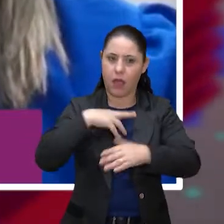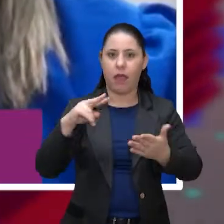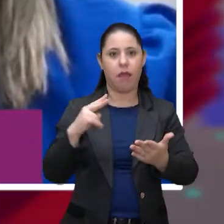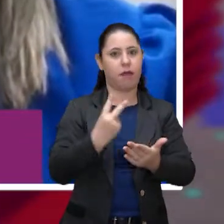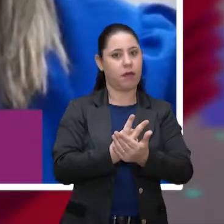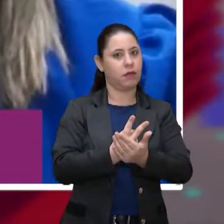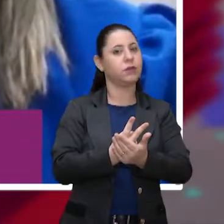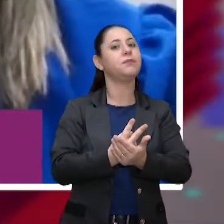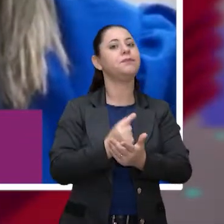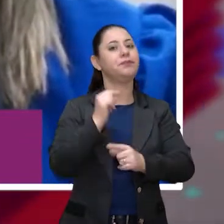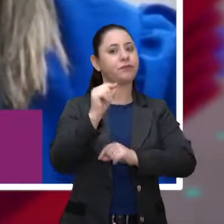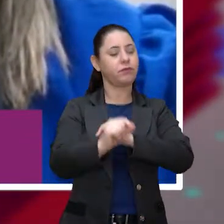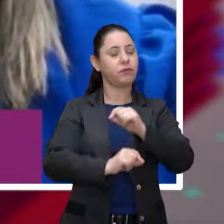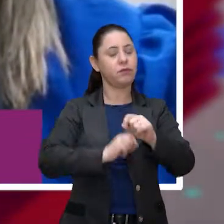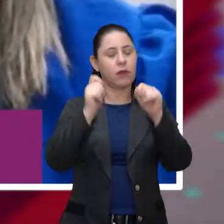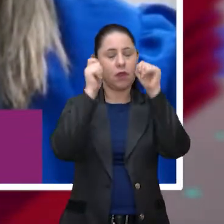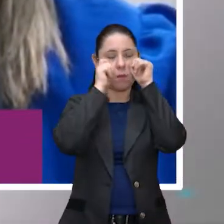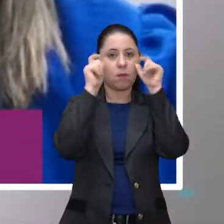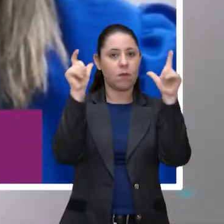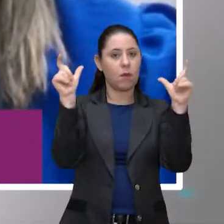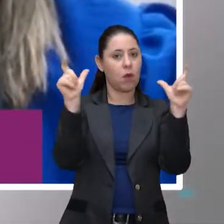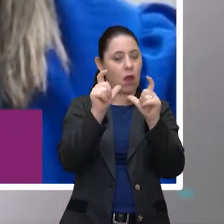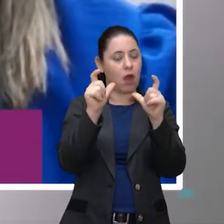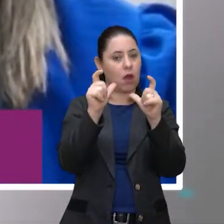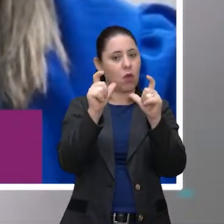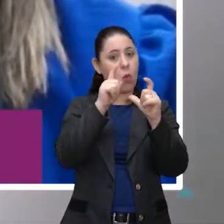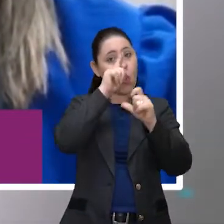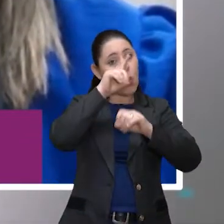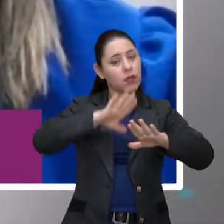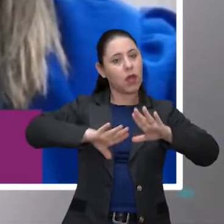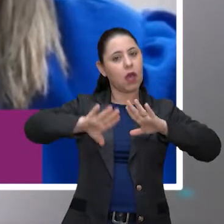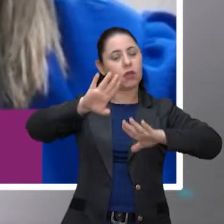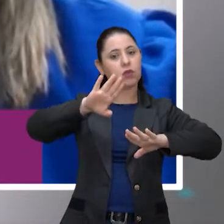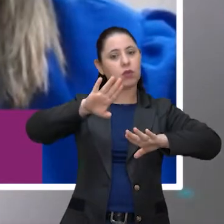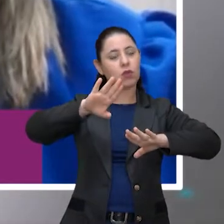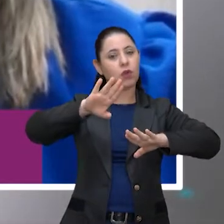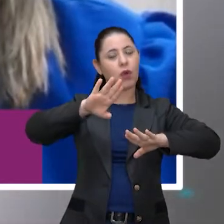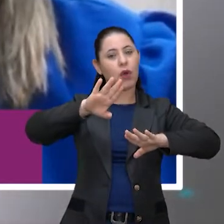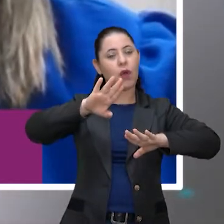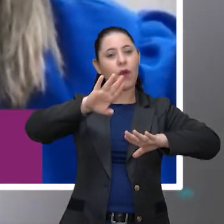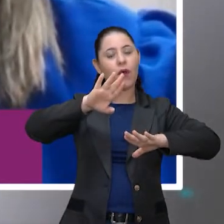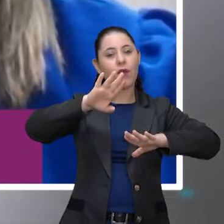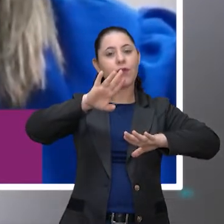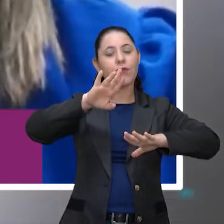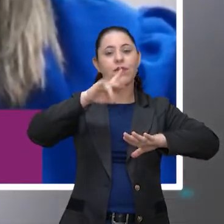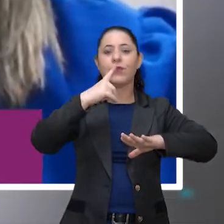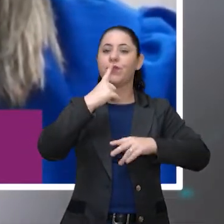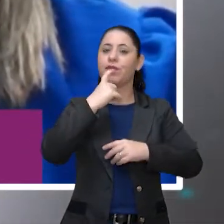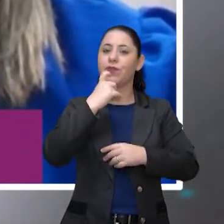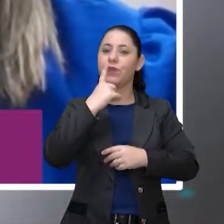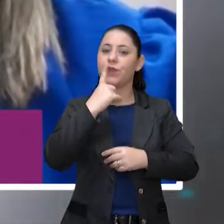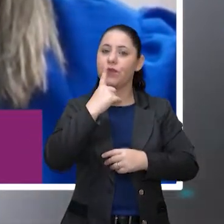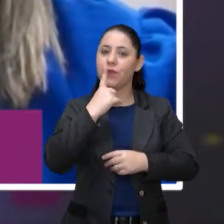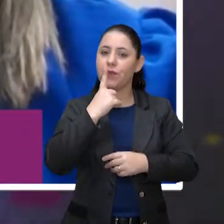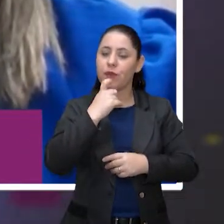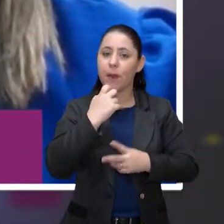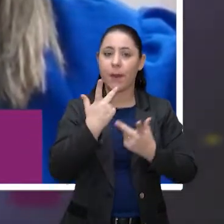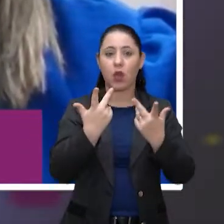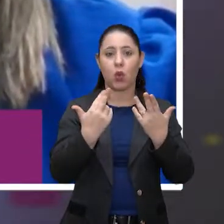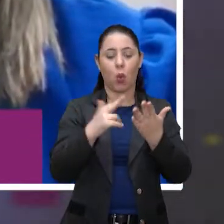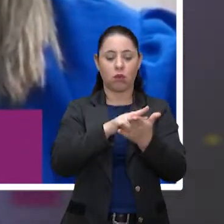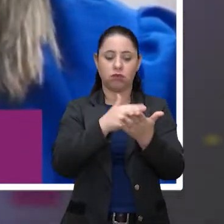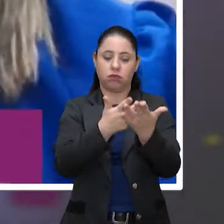de secreção, de que deve a mulher tomar um pouco de cuidado, é a vermelha